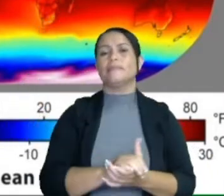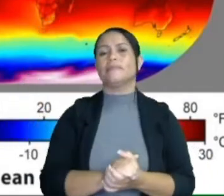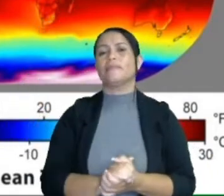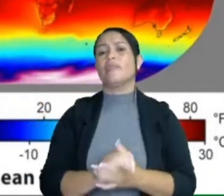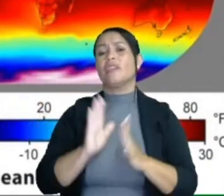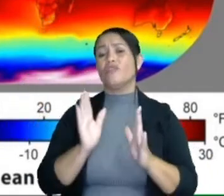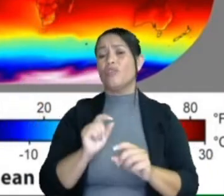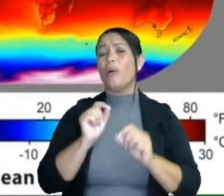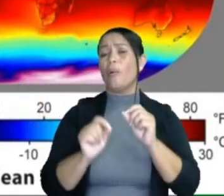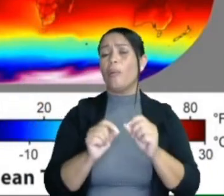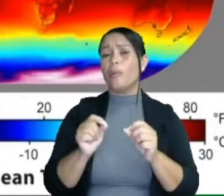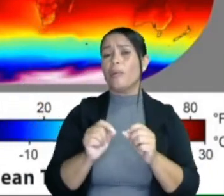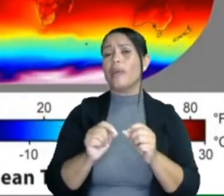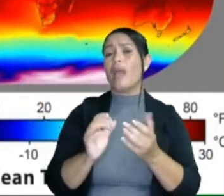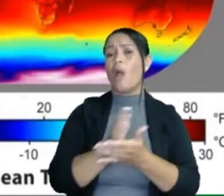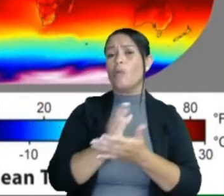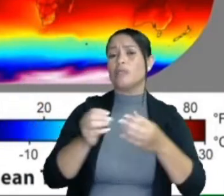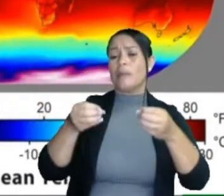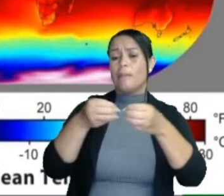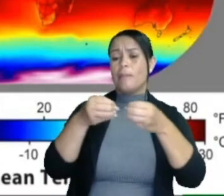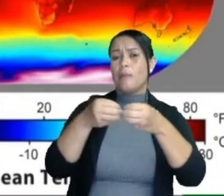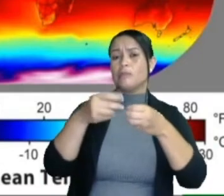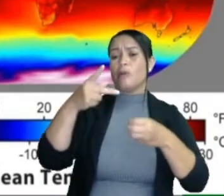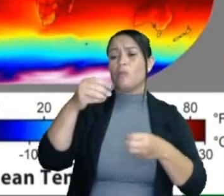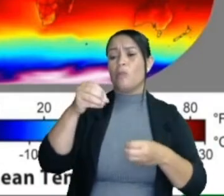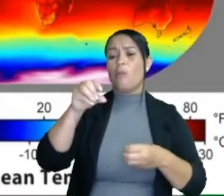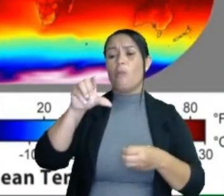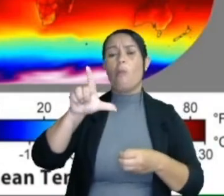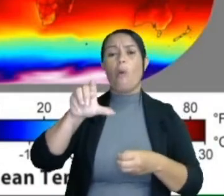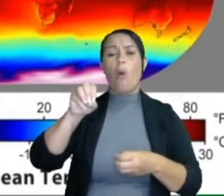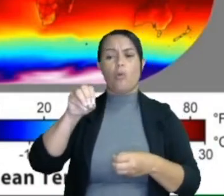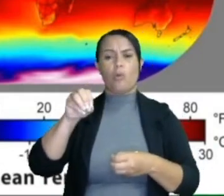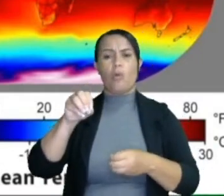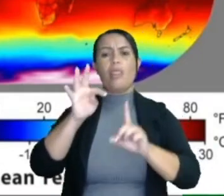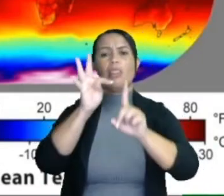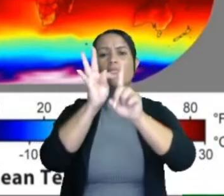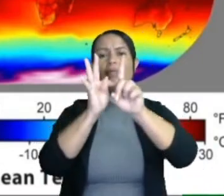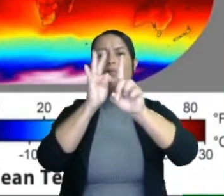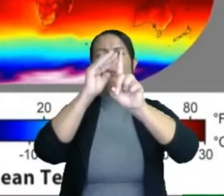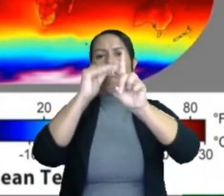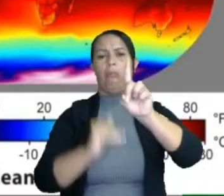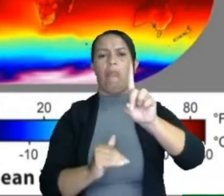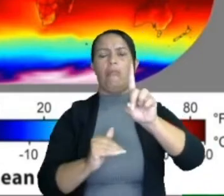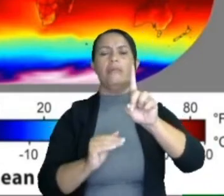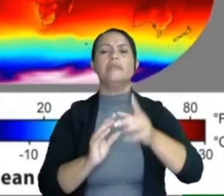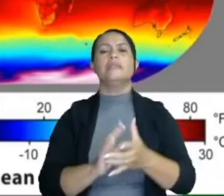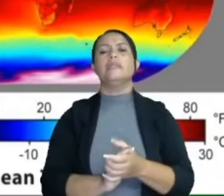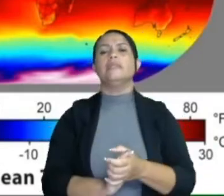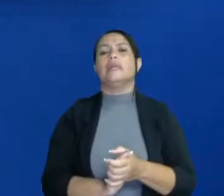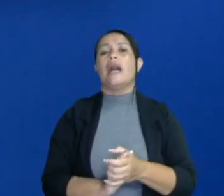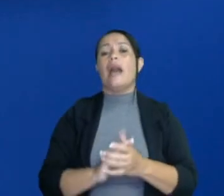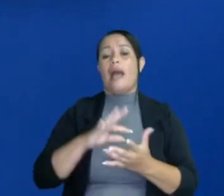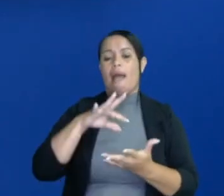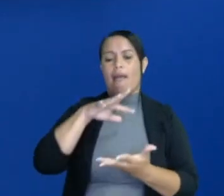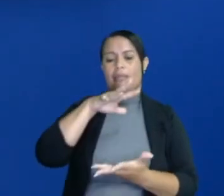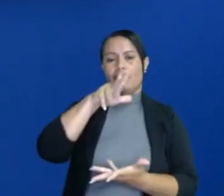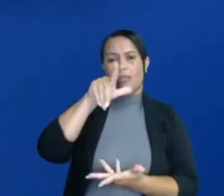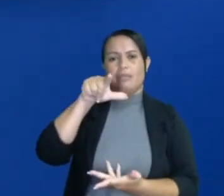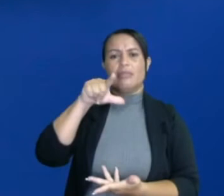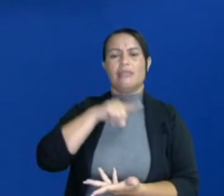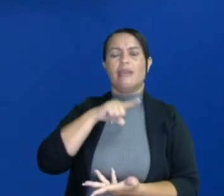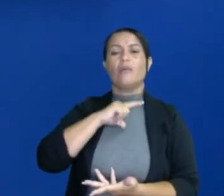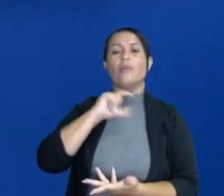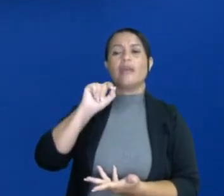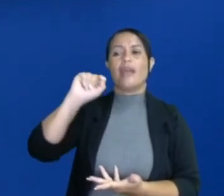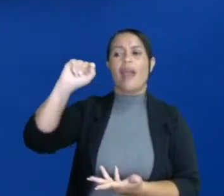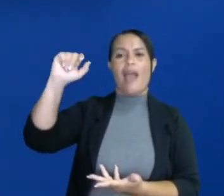Já as regiões mais próximas aos polos, a temperatura cai bruscamente, tá? Então, não esquecer, a Terra recebe calor